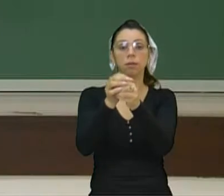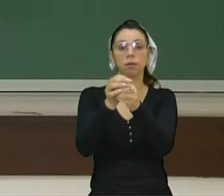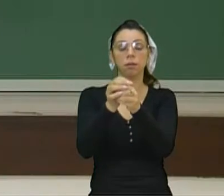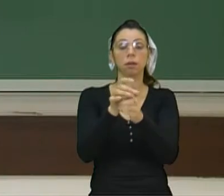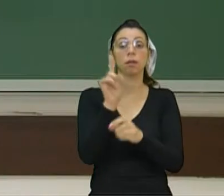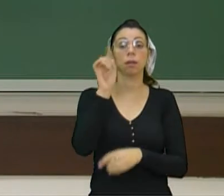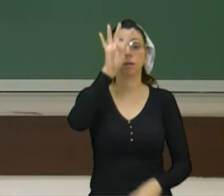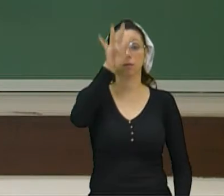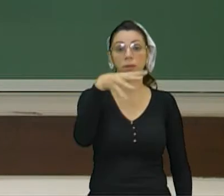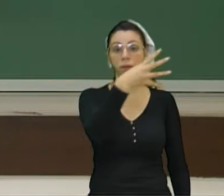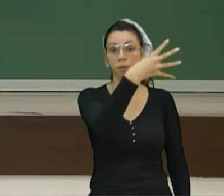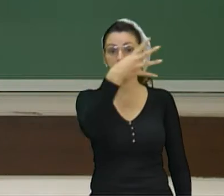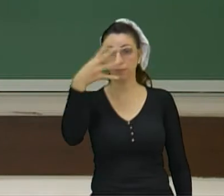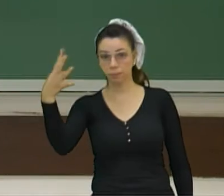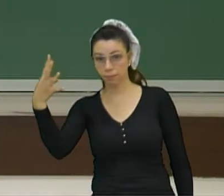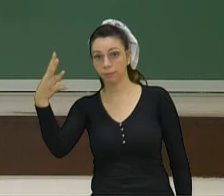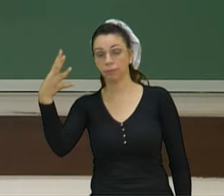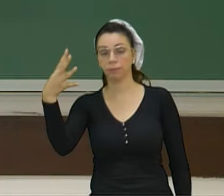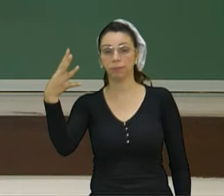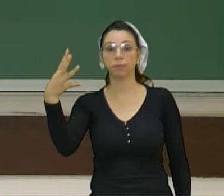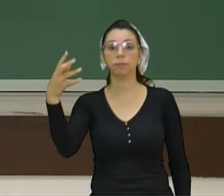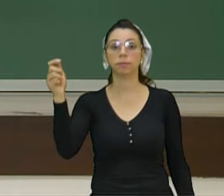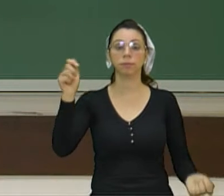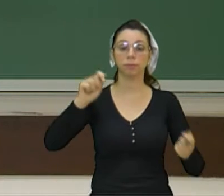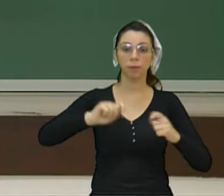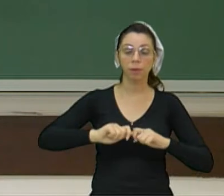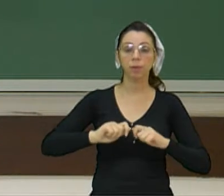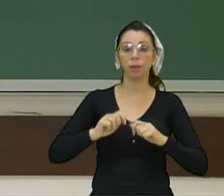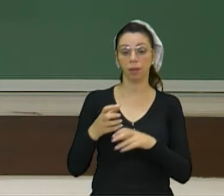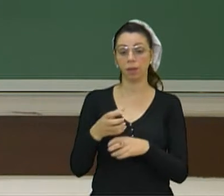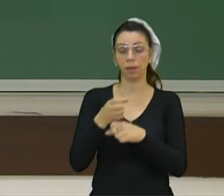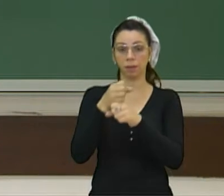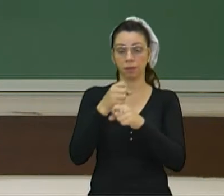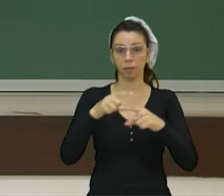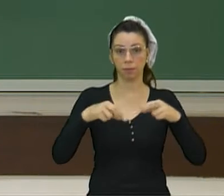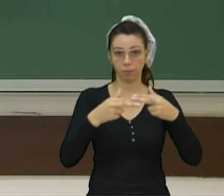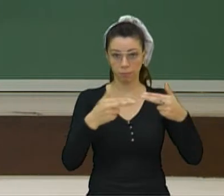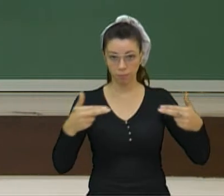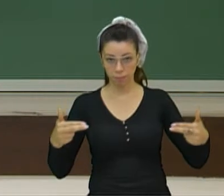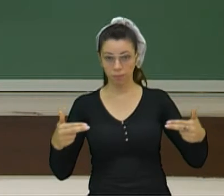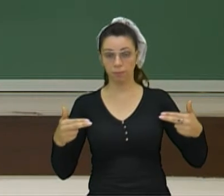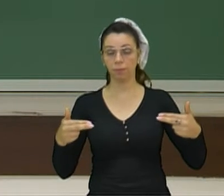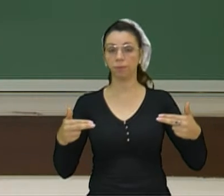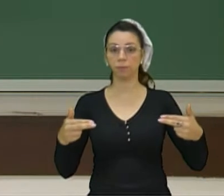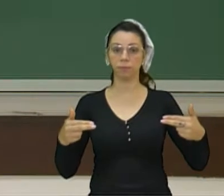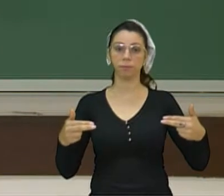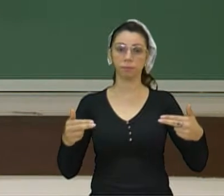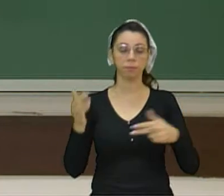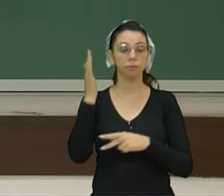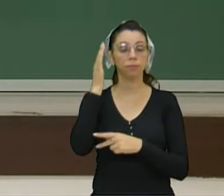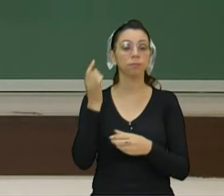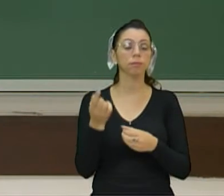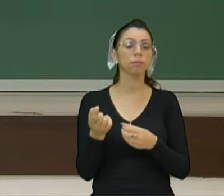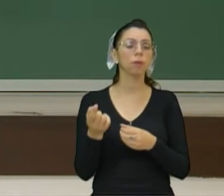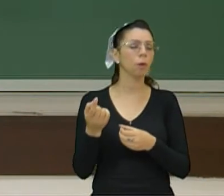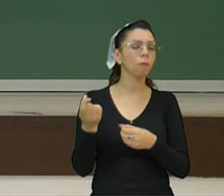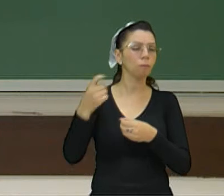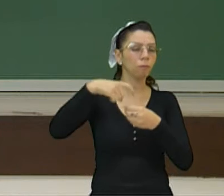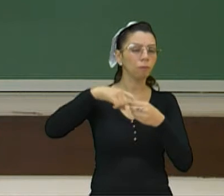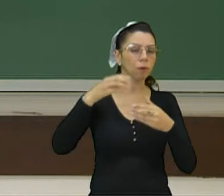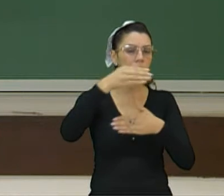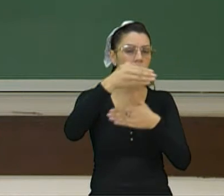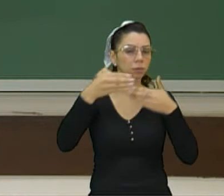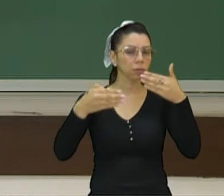naquela tabela que nós passamos para vocês da resistividade dos materiais, se vocês voltarem lá, vocês vão ver que